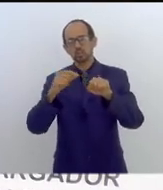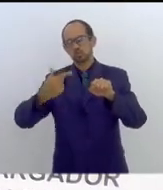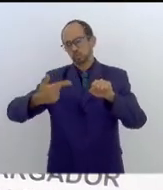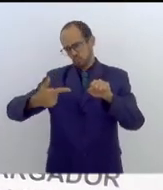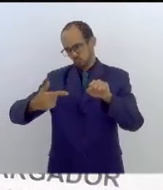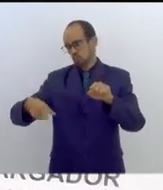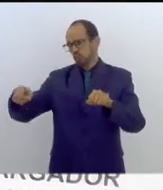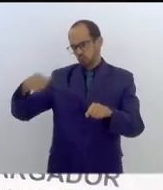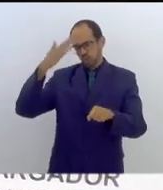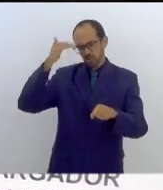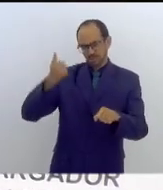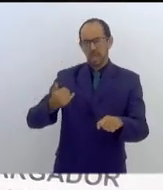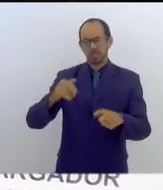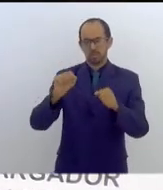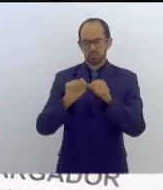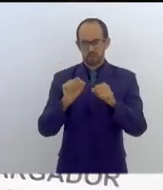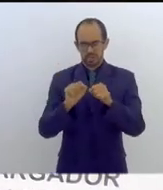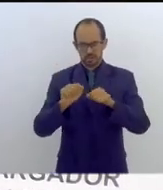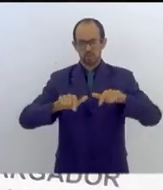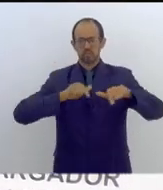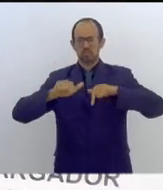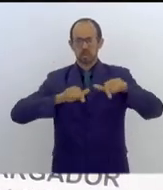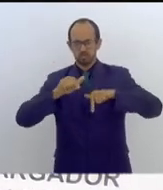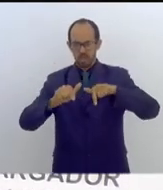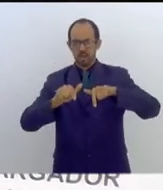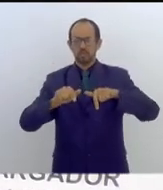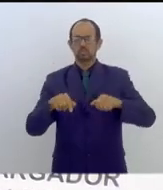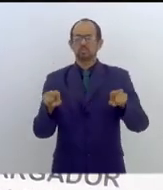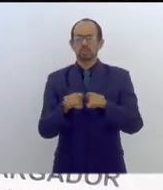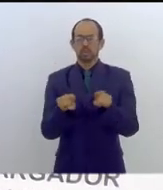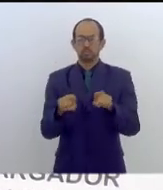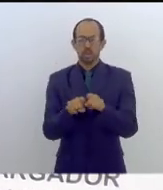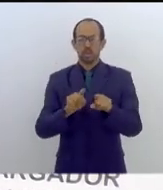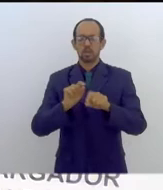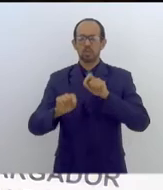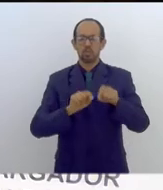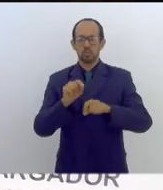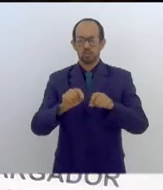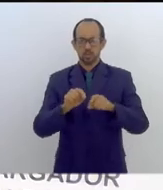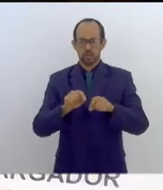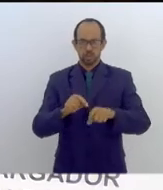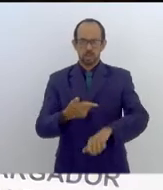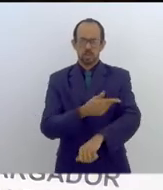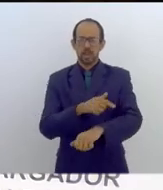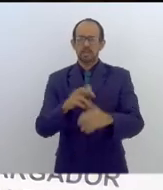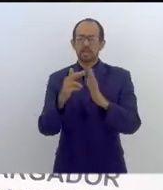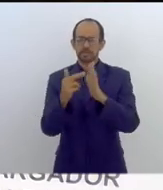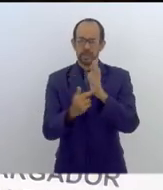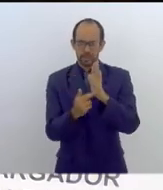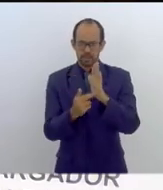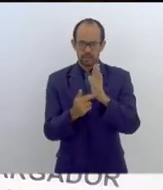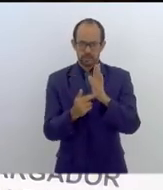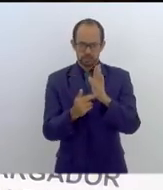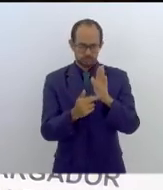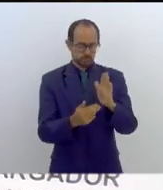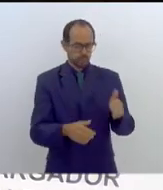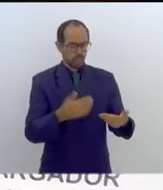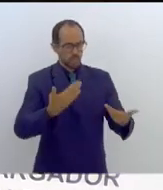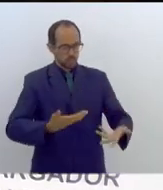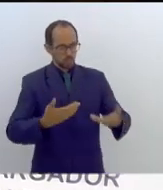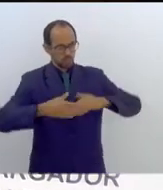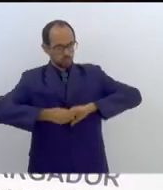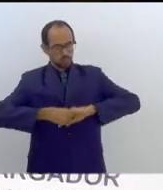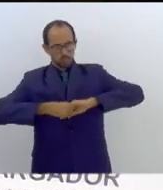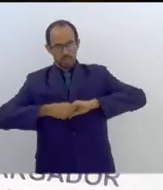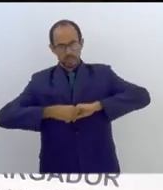excelência sabe bem conduzir os trabalhos e sabe bem conduzir esse preceito quero cumprimentar aqui